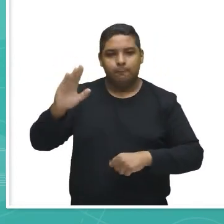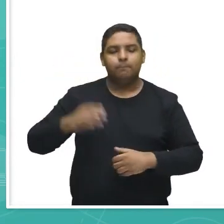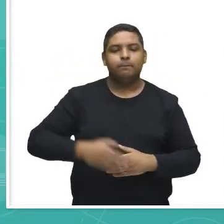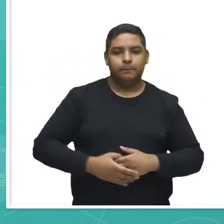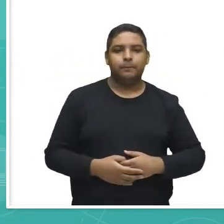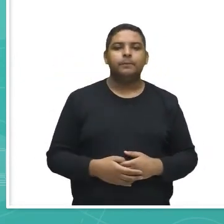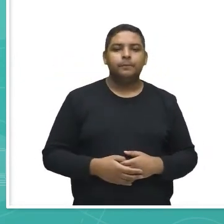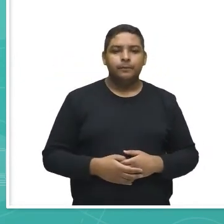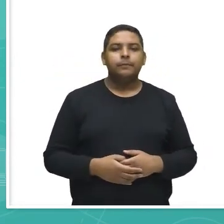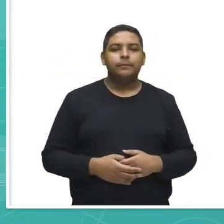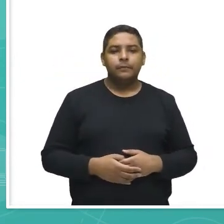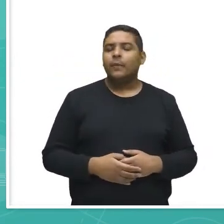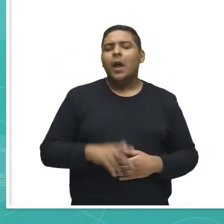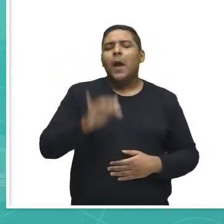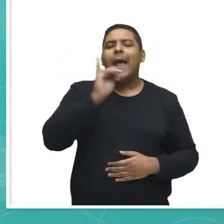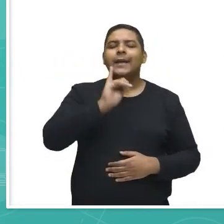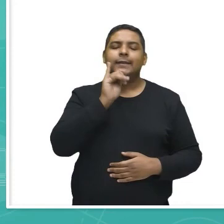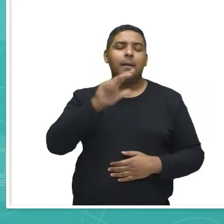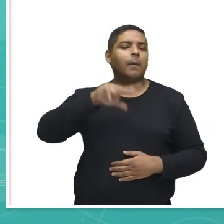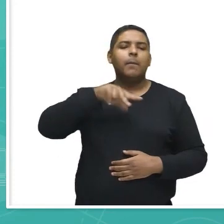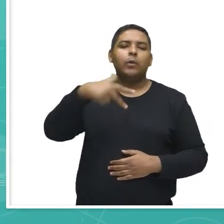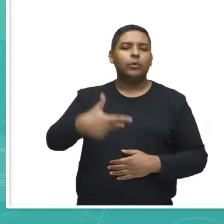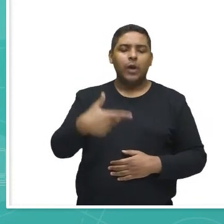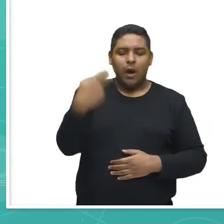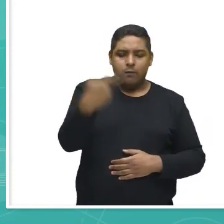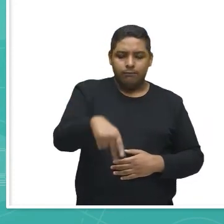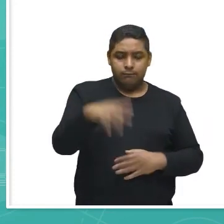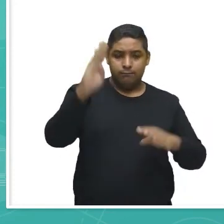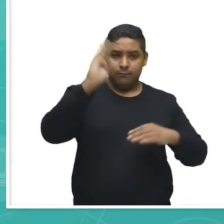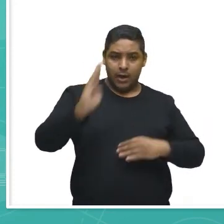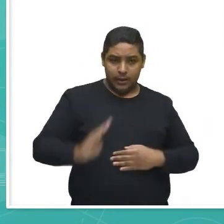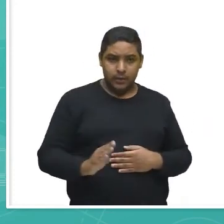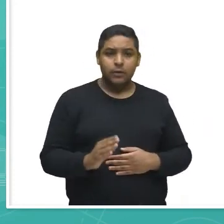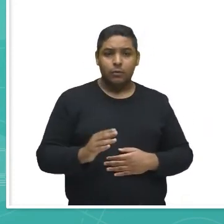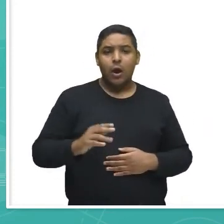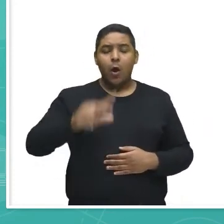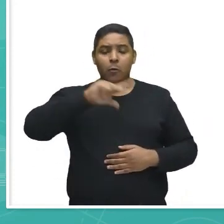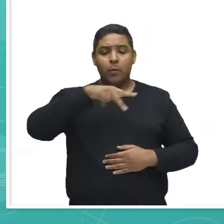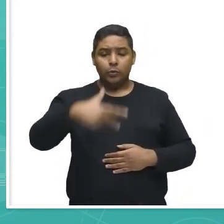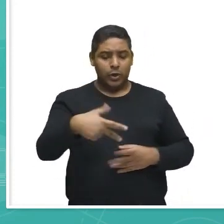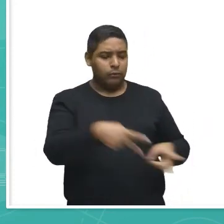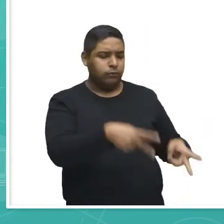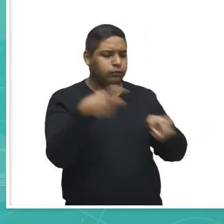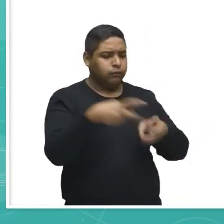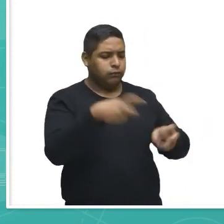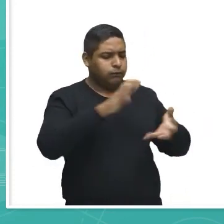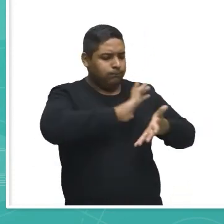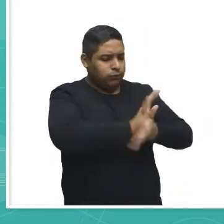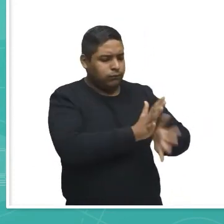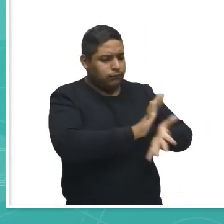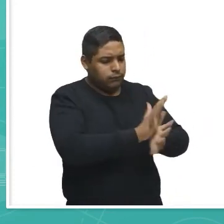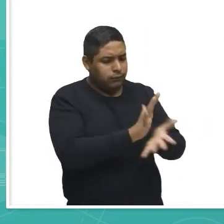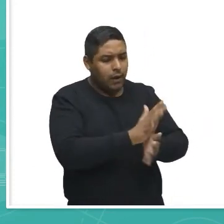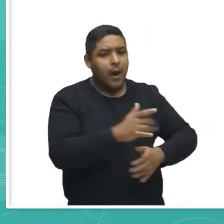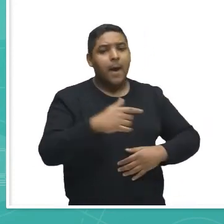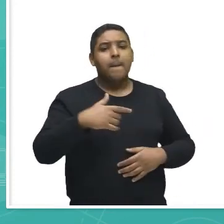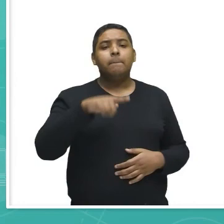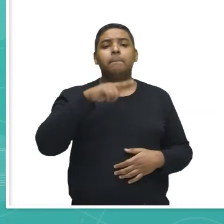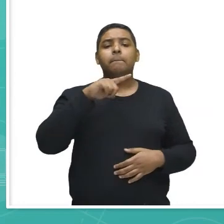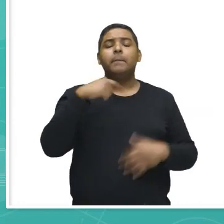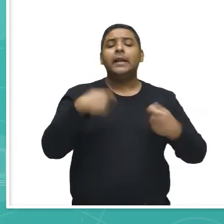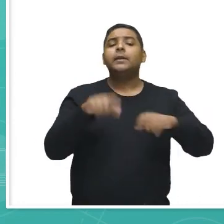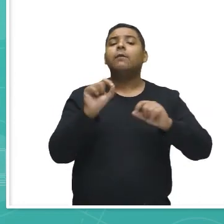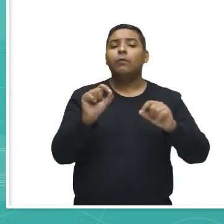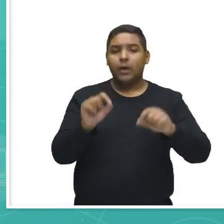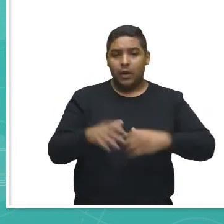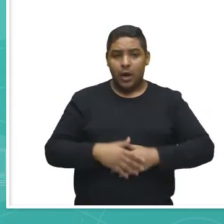com a colônia Brasil, estava sendo explorada, então tinha que dar esses recursos naturais, e quem ficava com o dinheiro